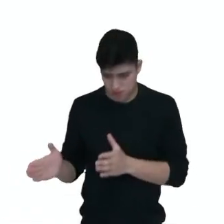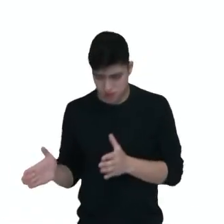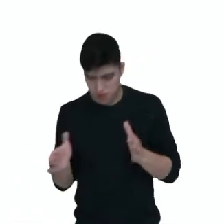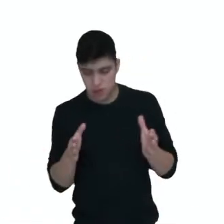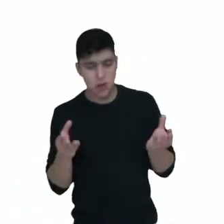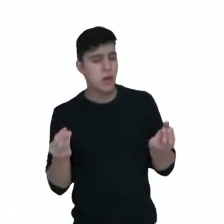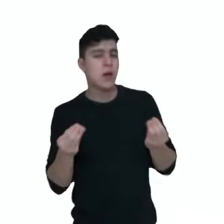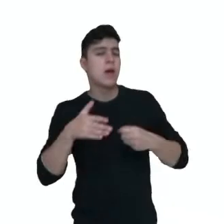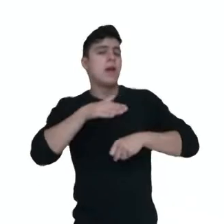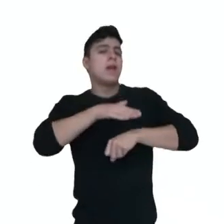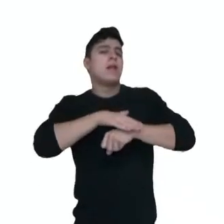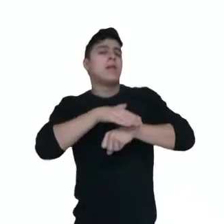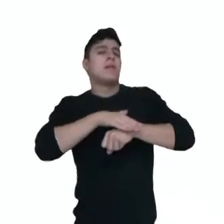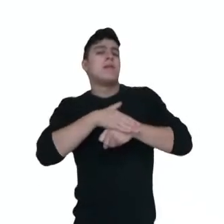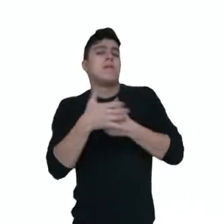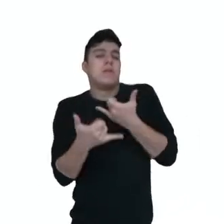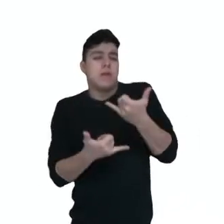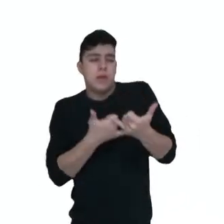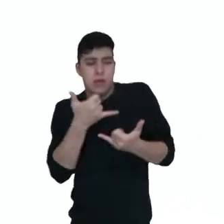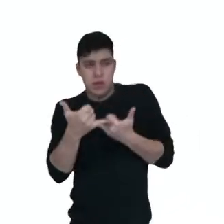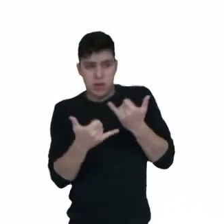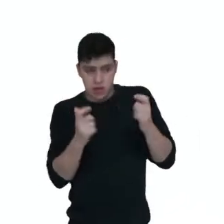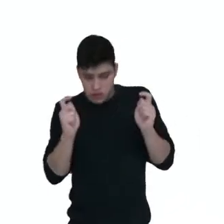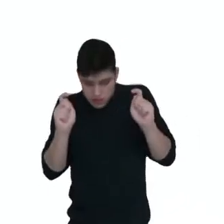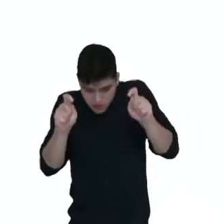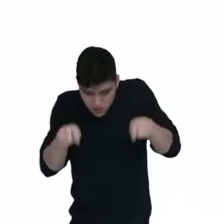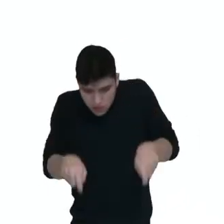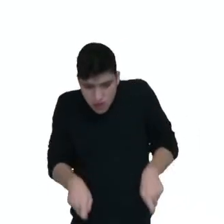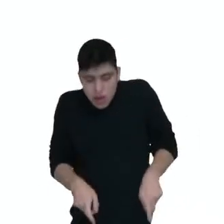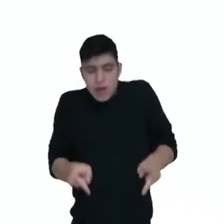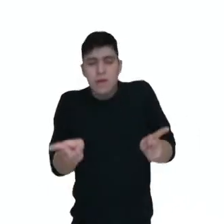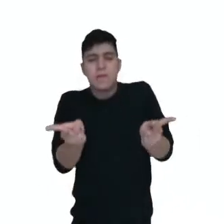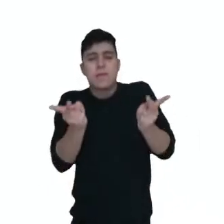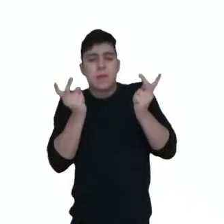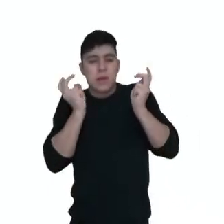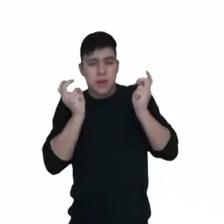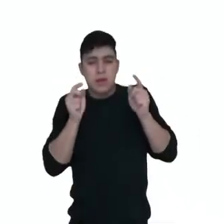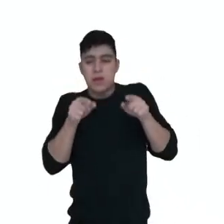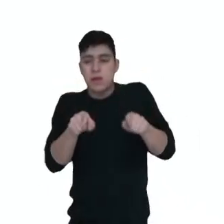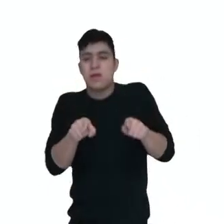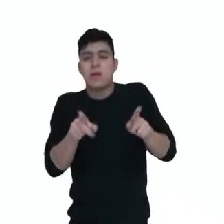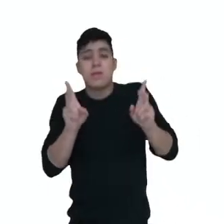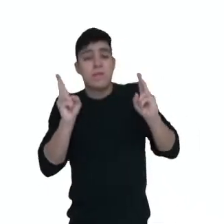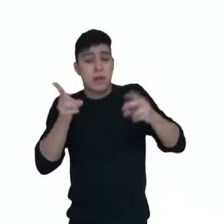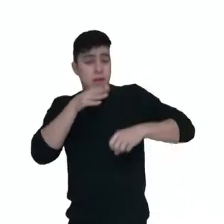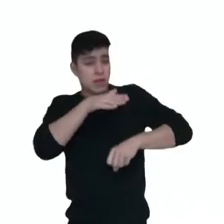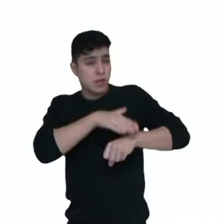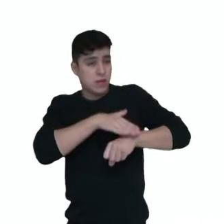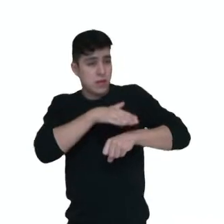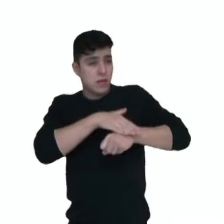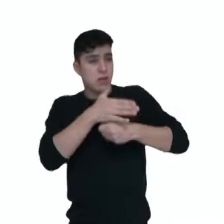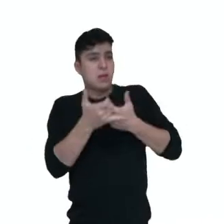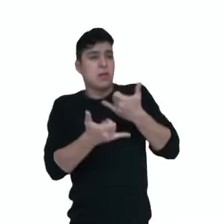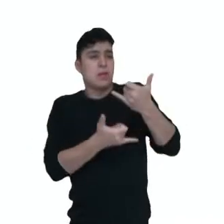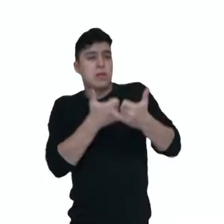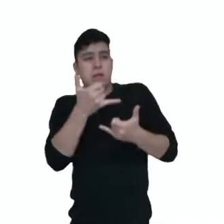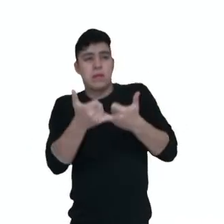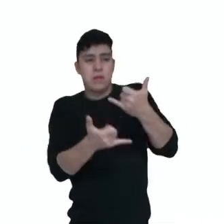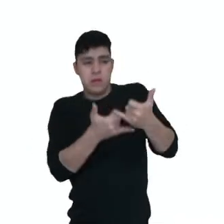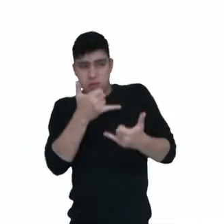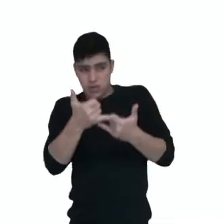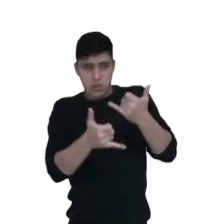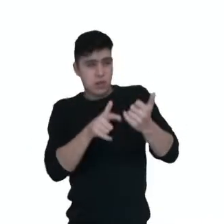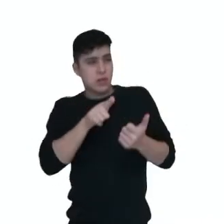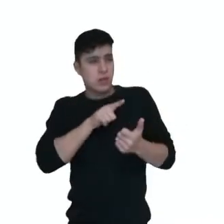o tempo de jogo? Então, a gente consegue perceber que é o mesmo tempo de jogo. Ó, o jogo